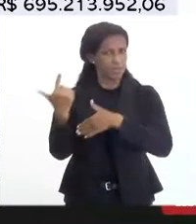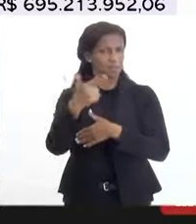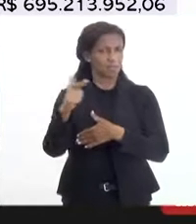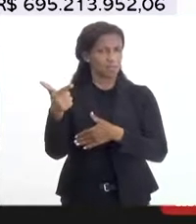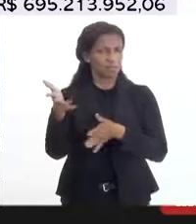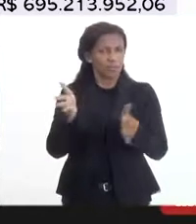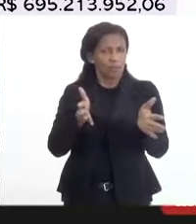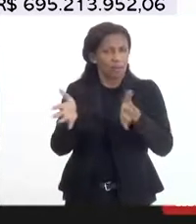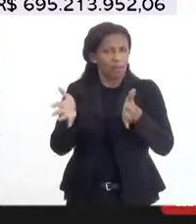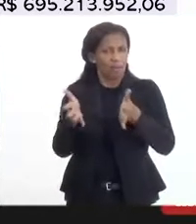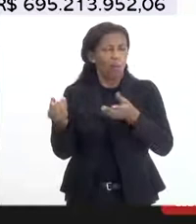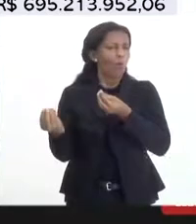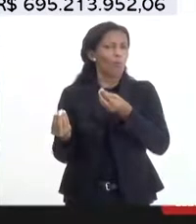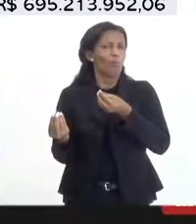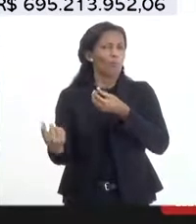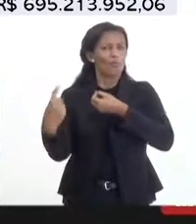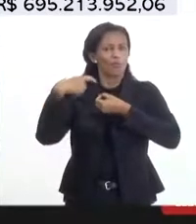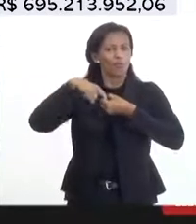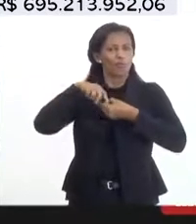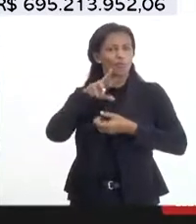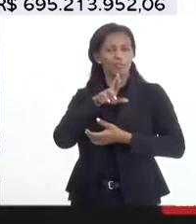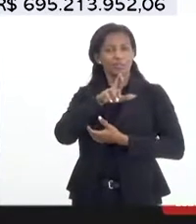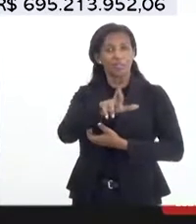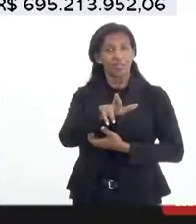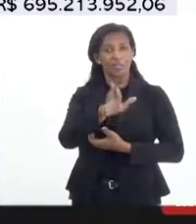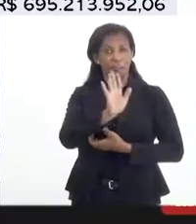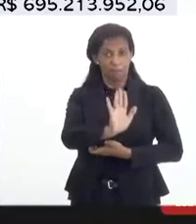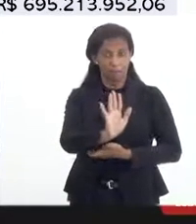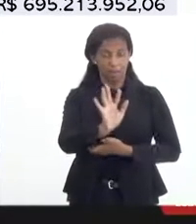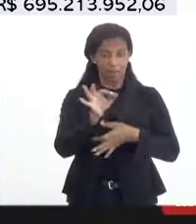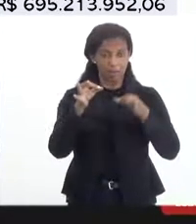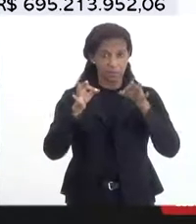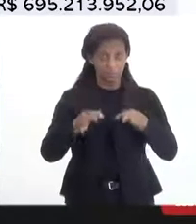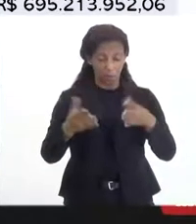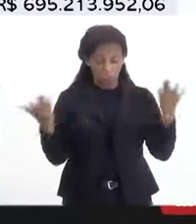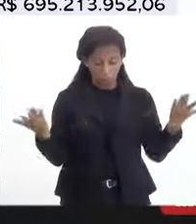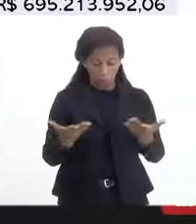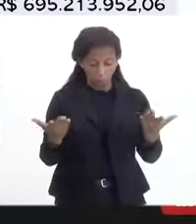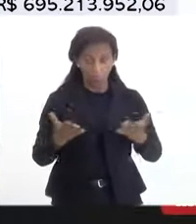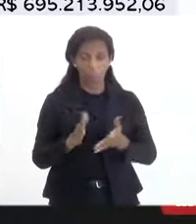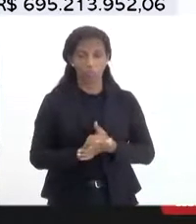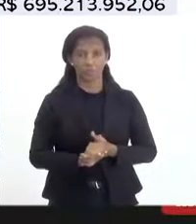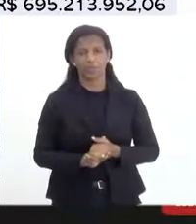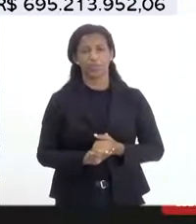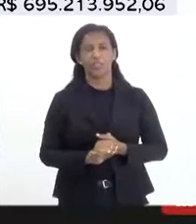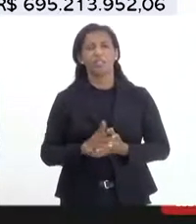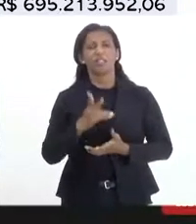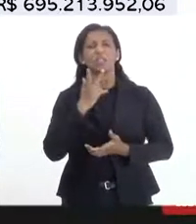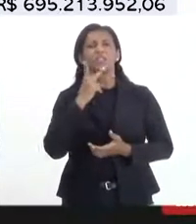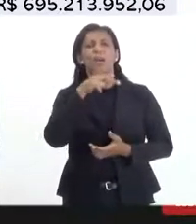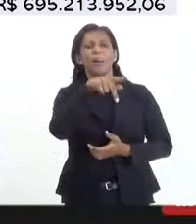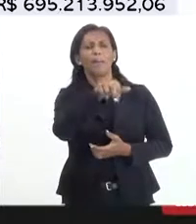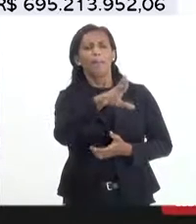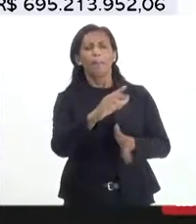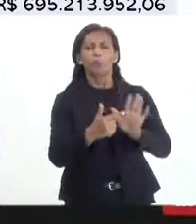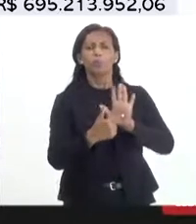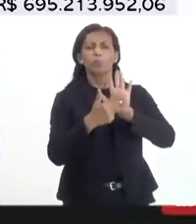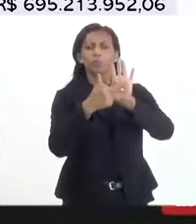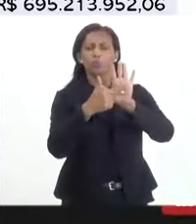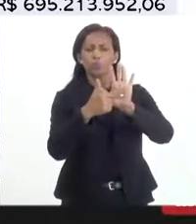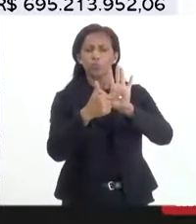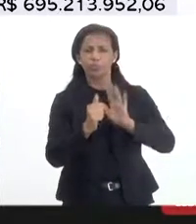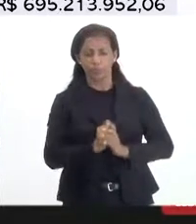forma, retroagir com essa decisão, mas o fato é que hoje até o próprio STF já falou, que como o próprio Paulo Henrique demonstrou aqui, quando as